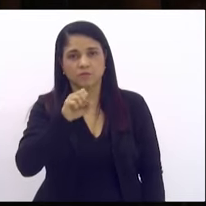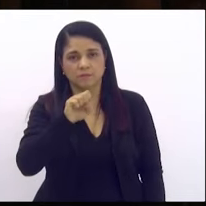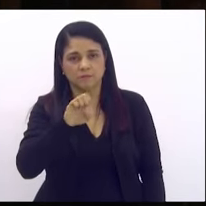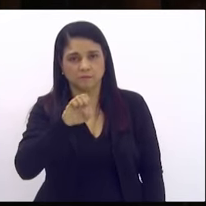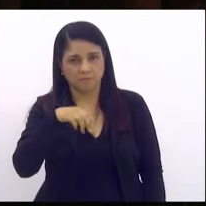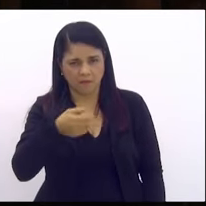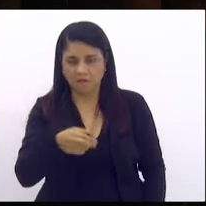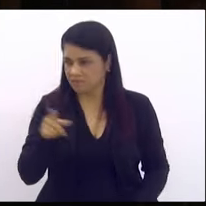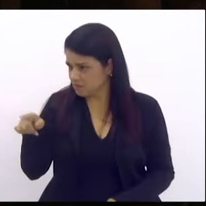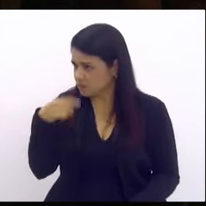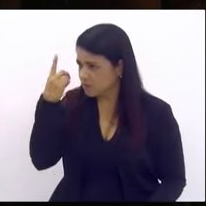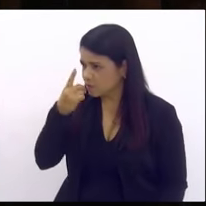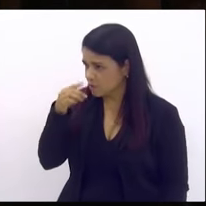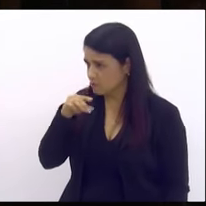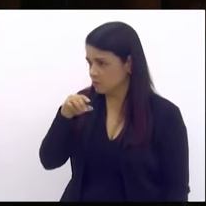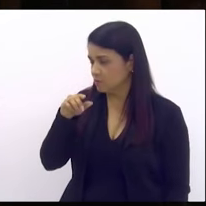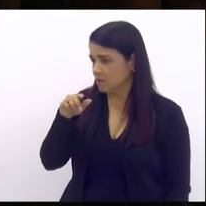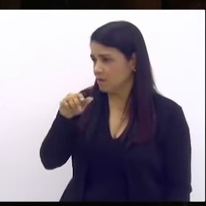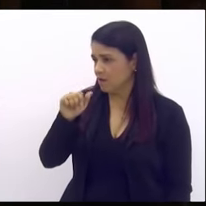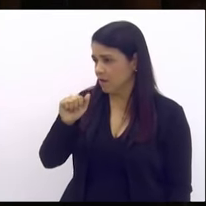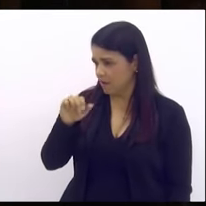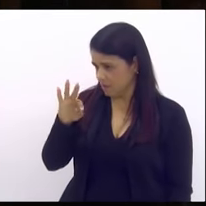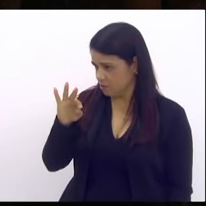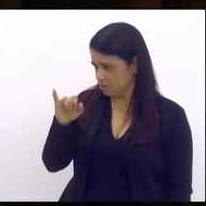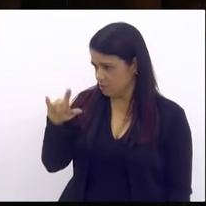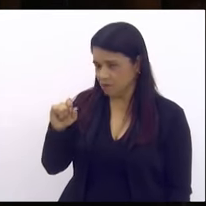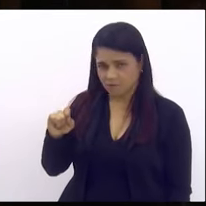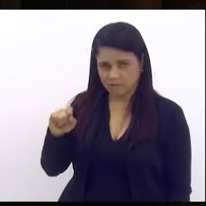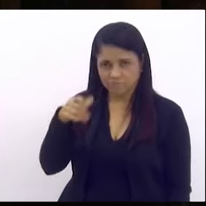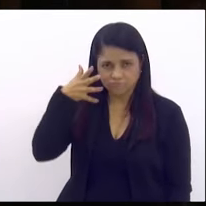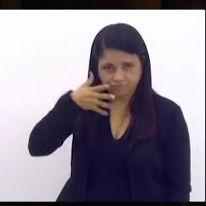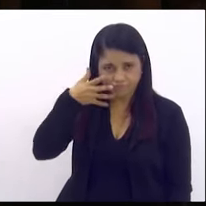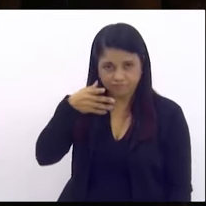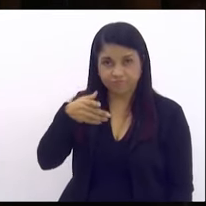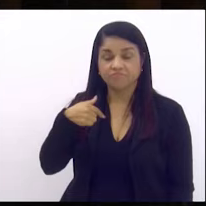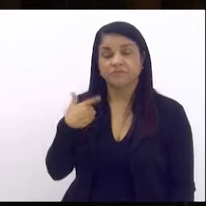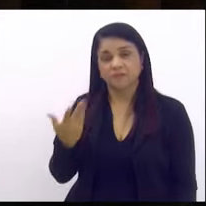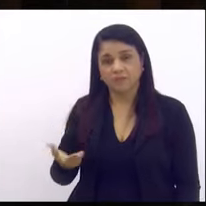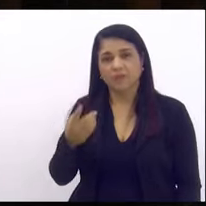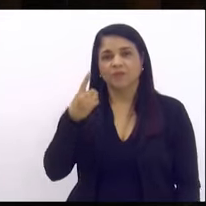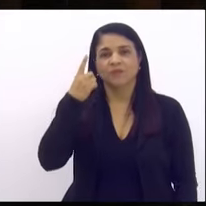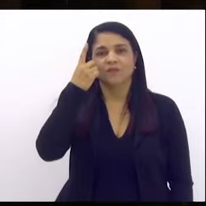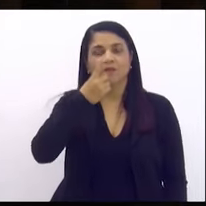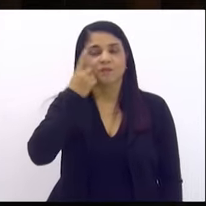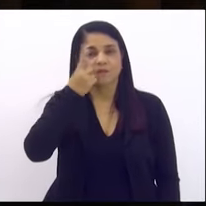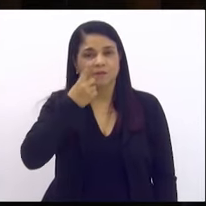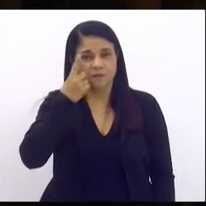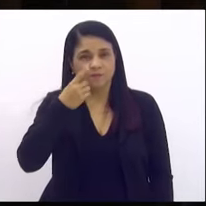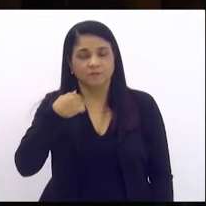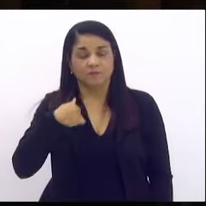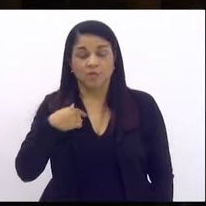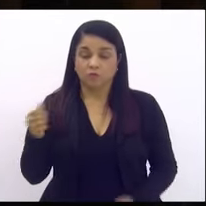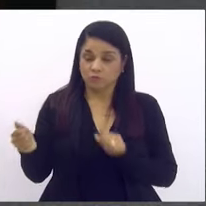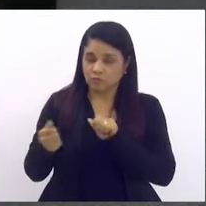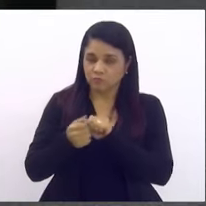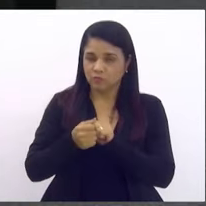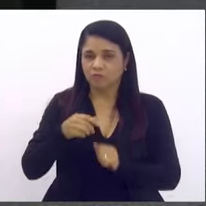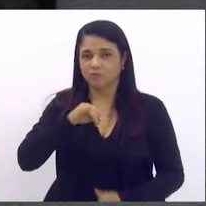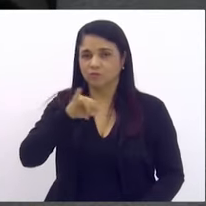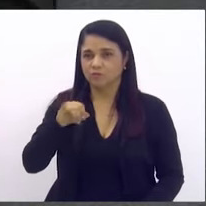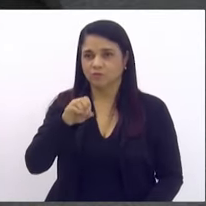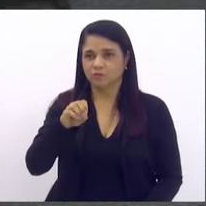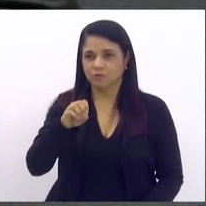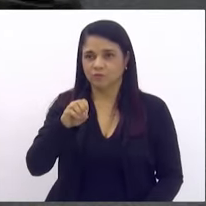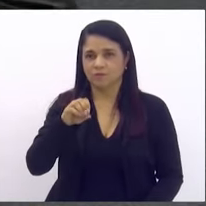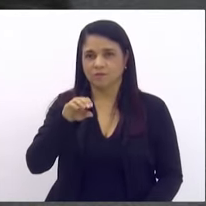goar de fazer uma parte deputada Eu acho que eu me irman ao Deputado José Mar solidariedade